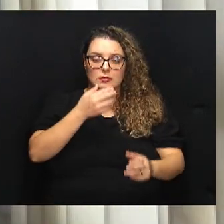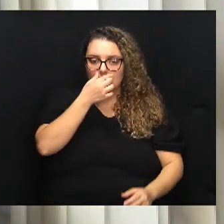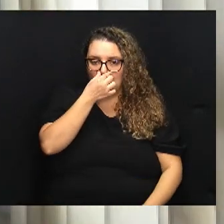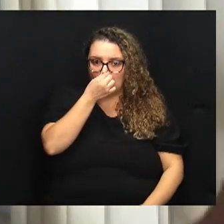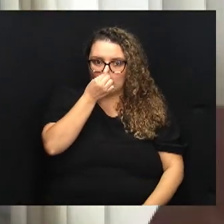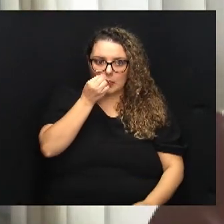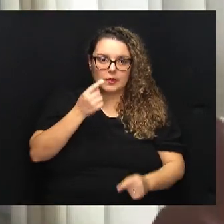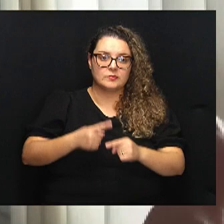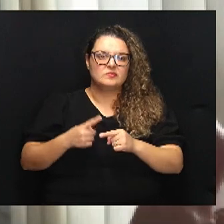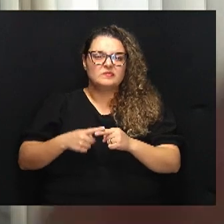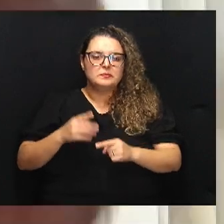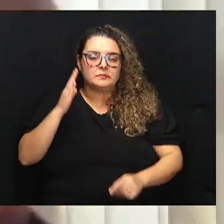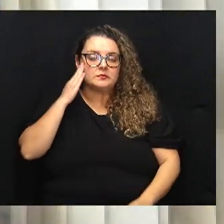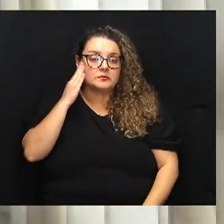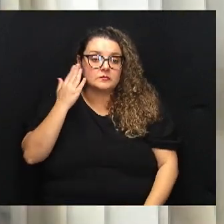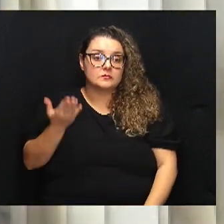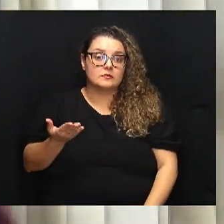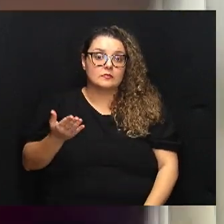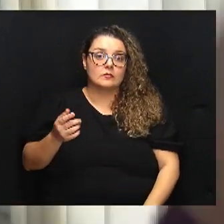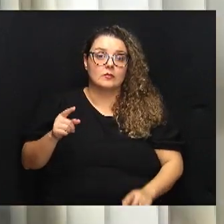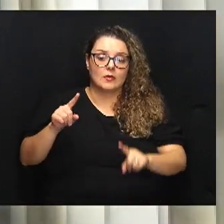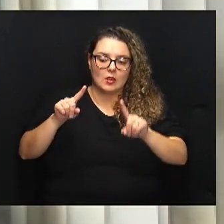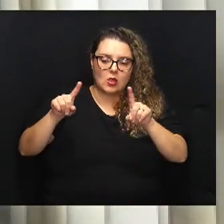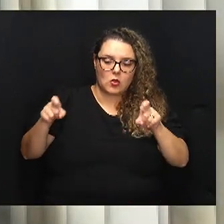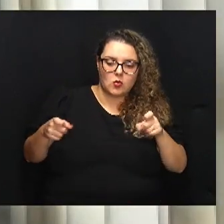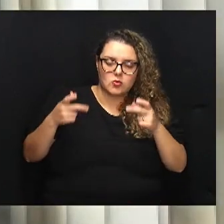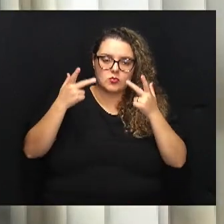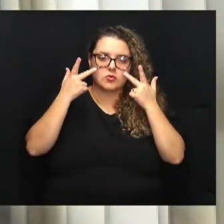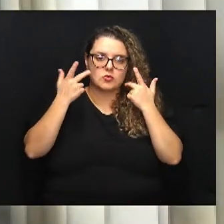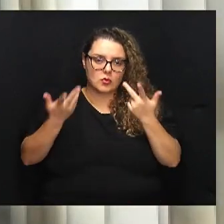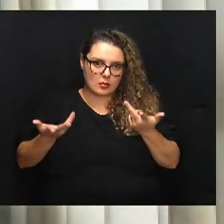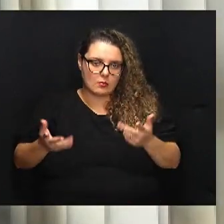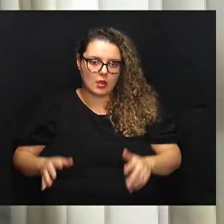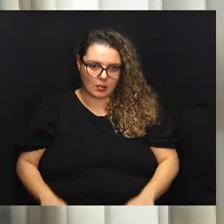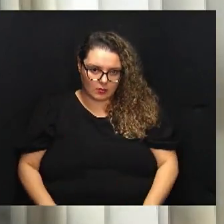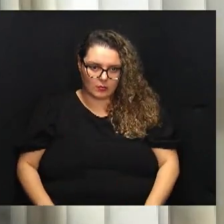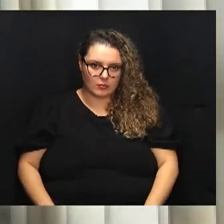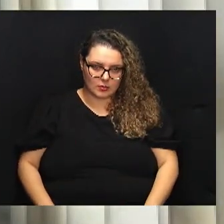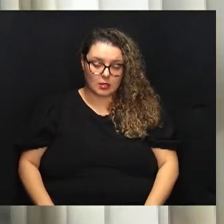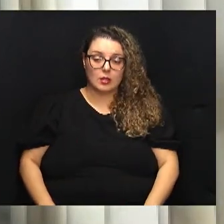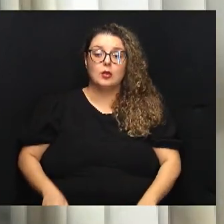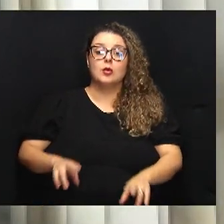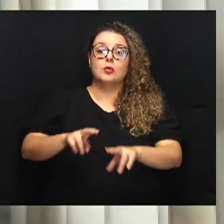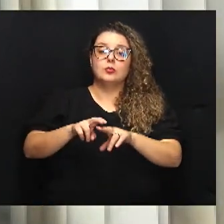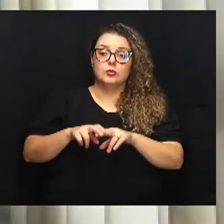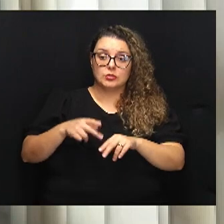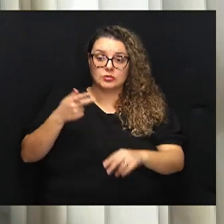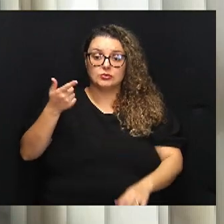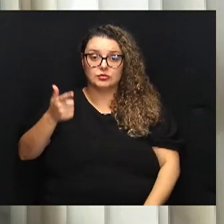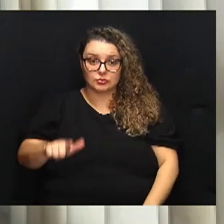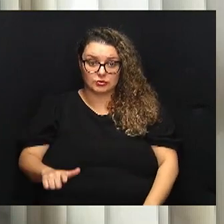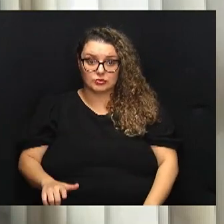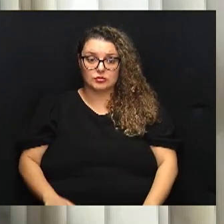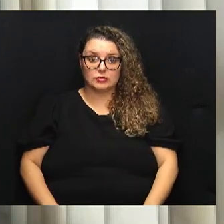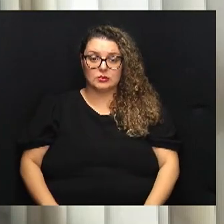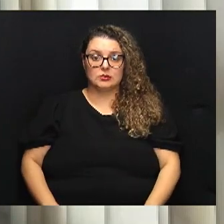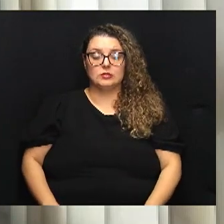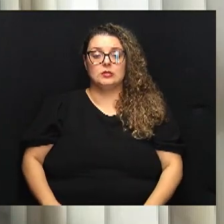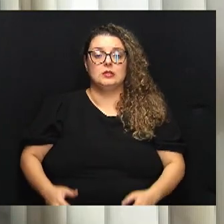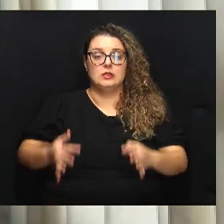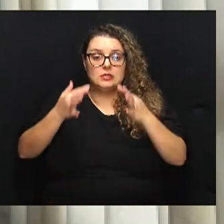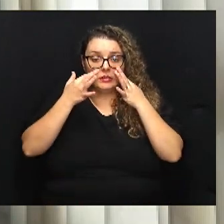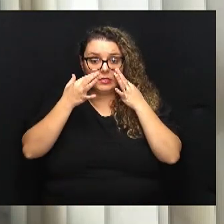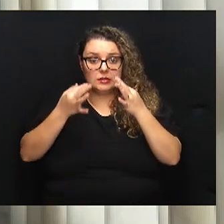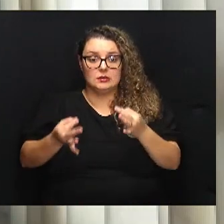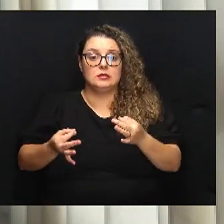estão entendendo que é o normal, vamos chamar assim, né? Então, por isso, de novo, essa atenção